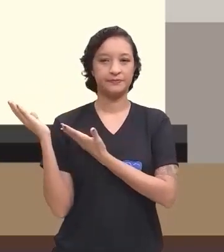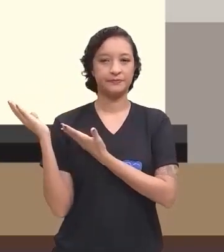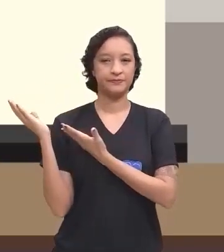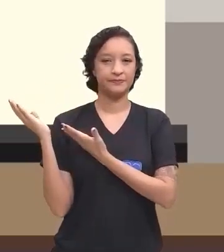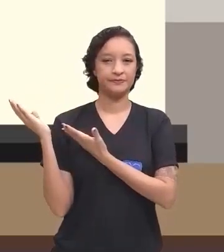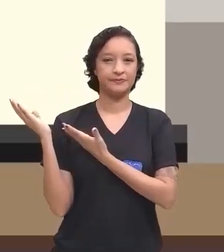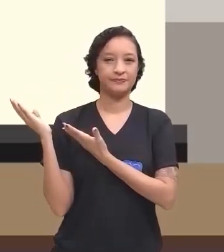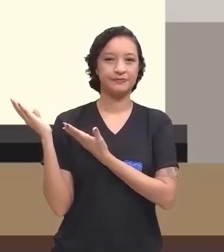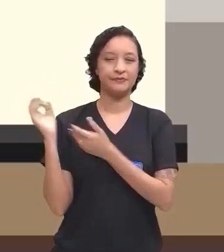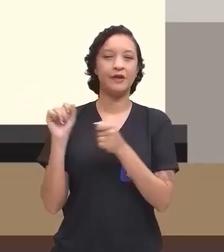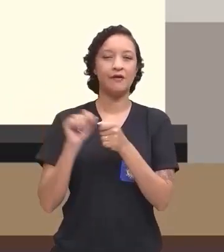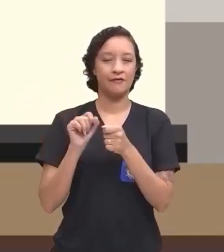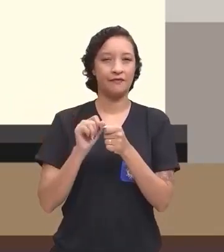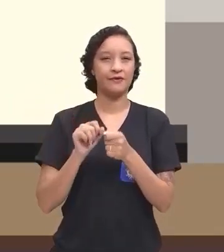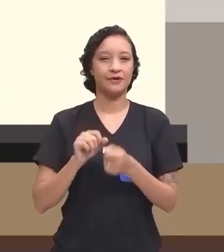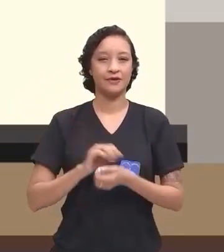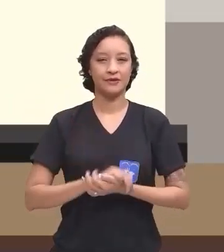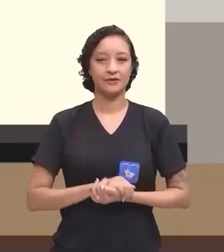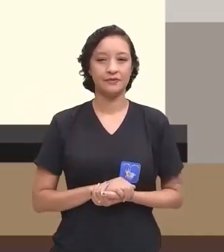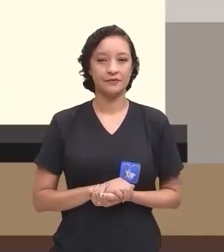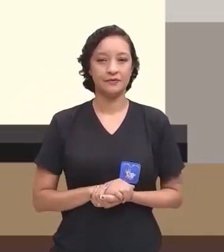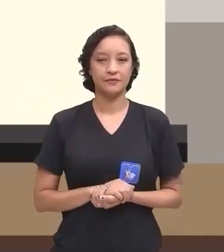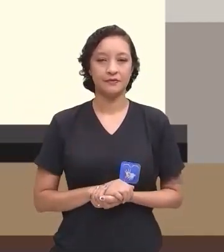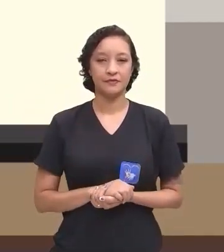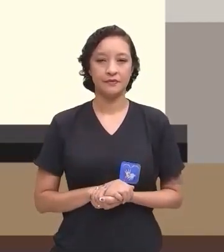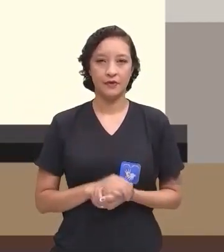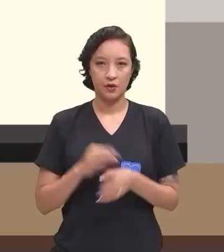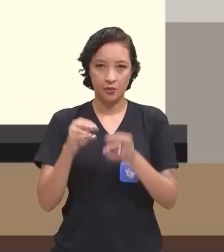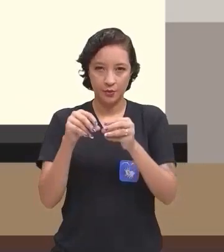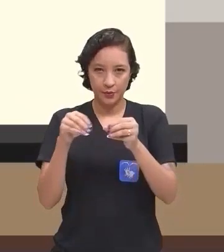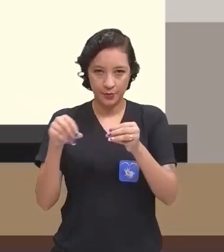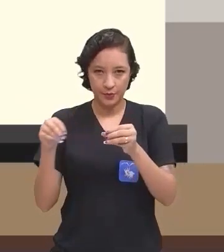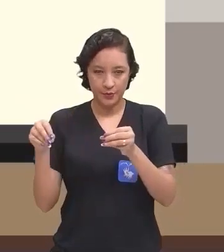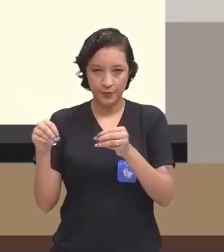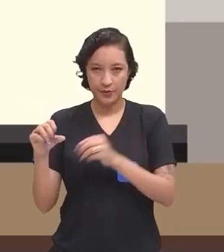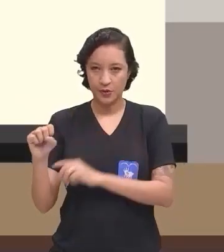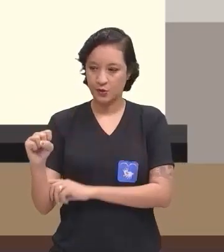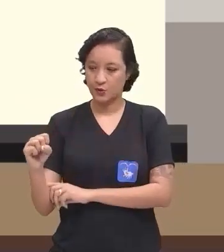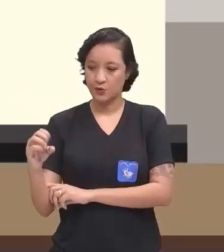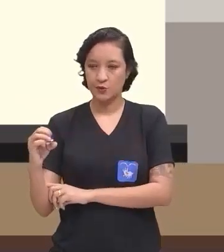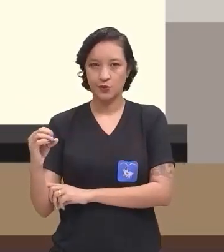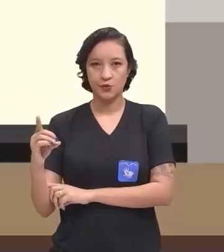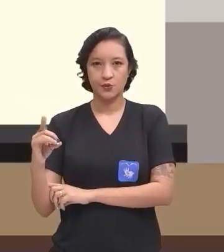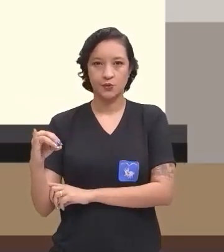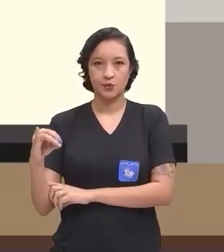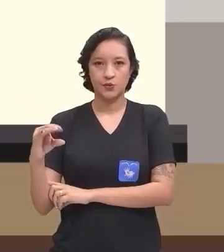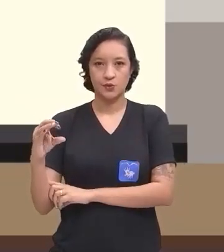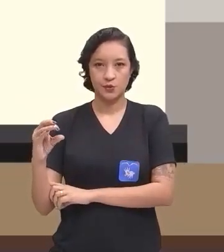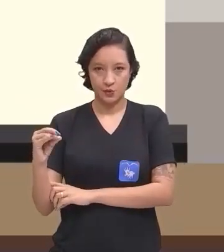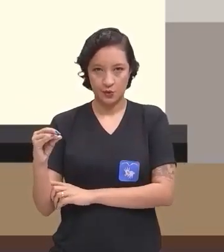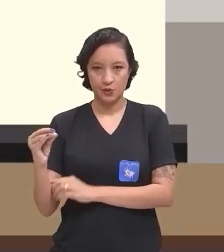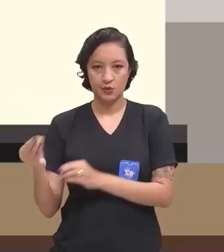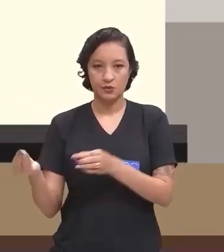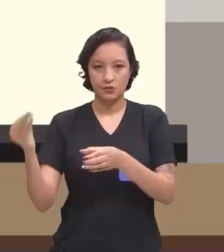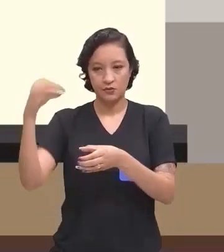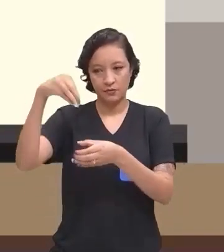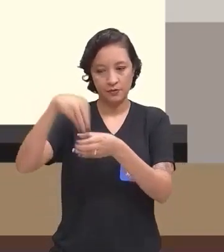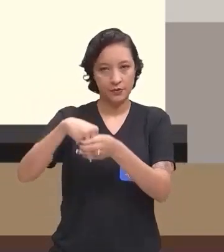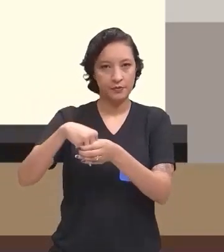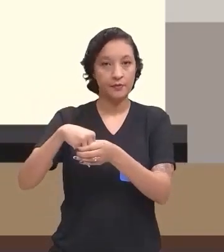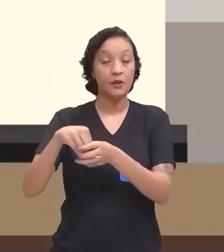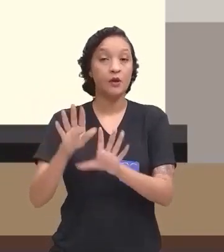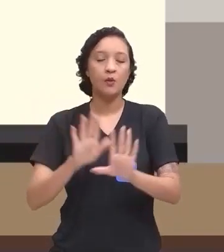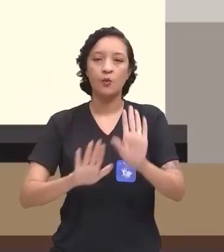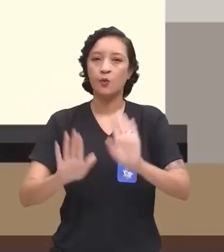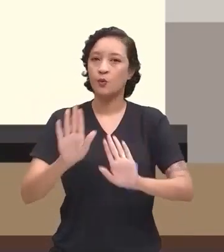para poder colocar dentro do balão o bicarbonato de sódio. Opa! Com cuidado,